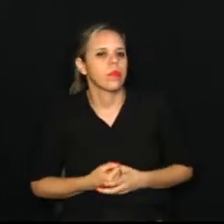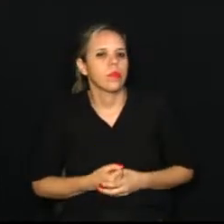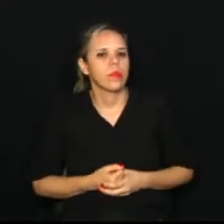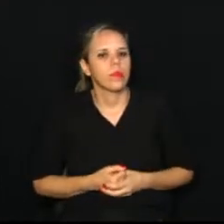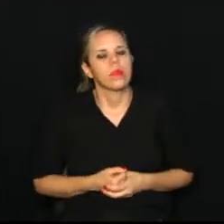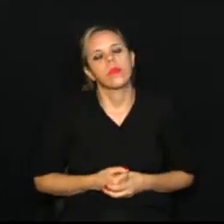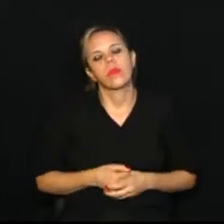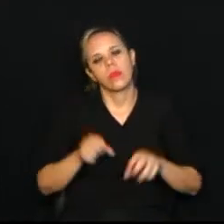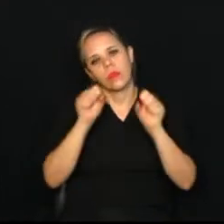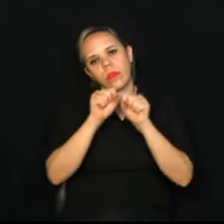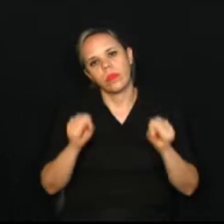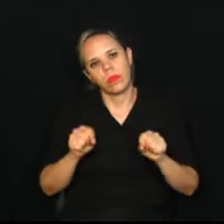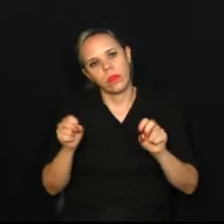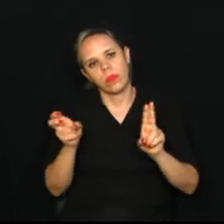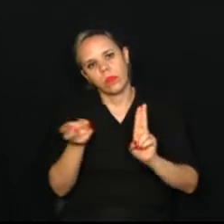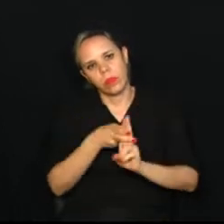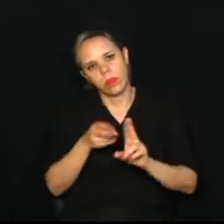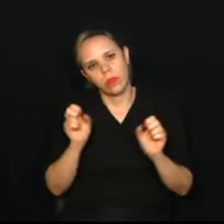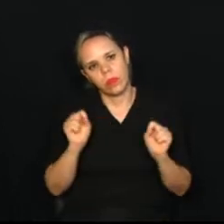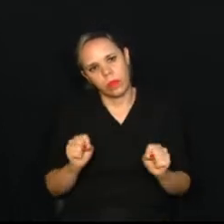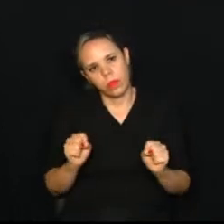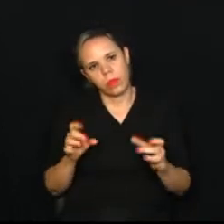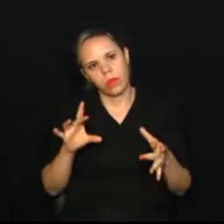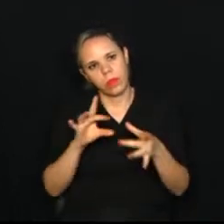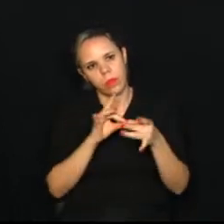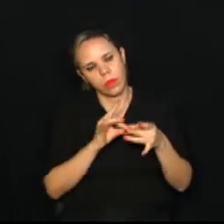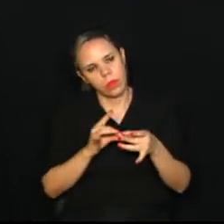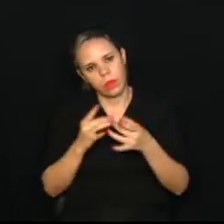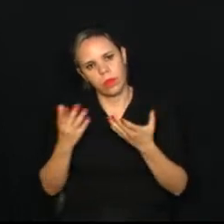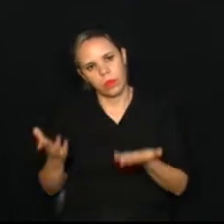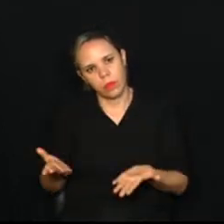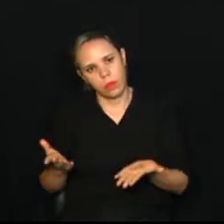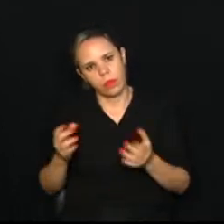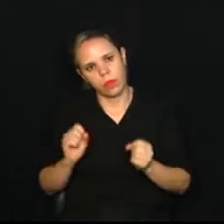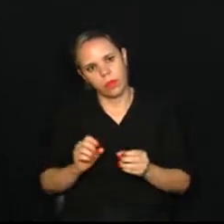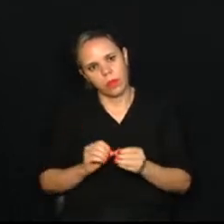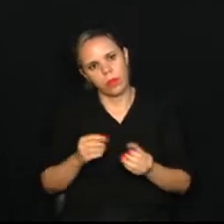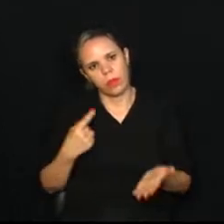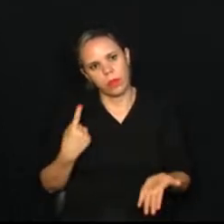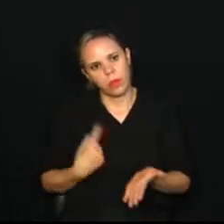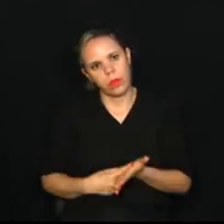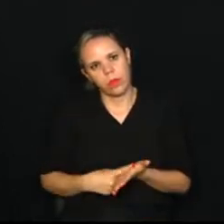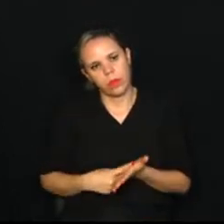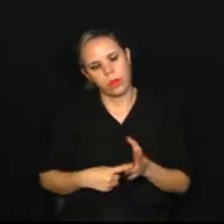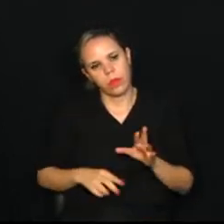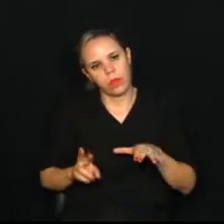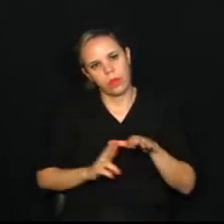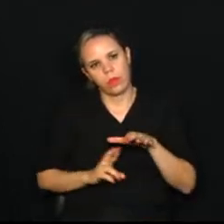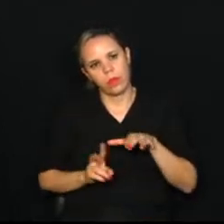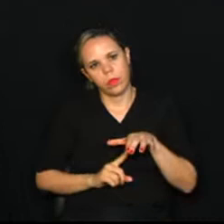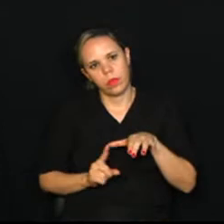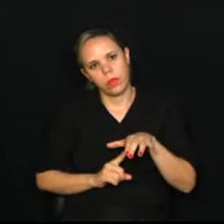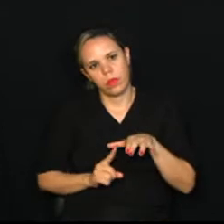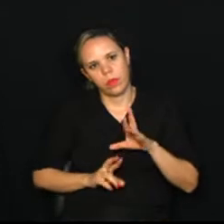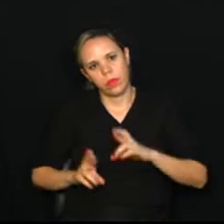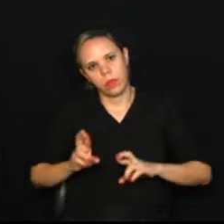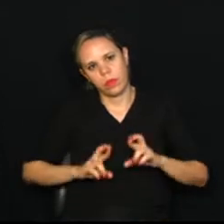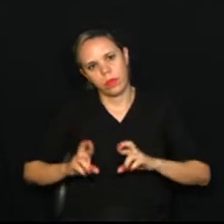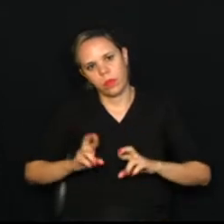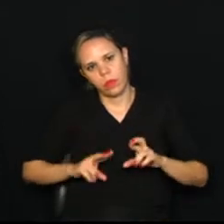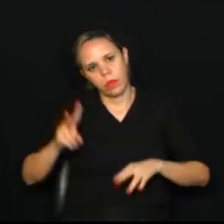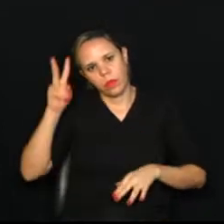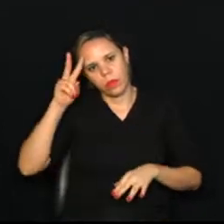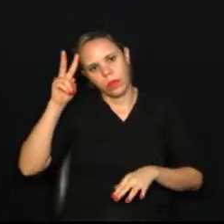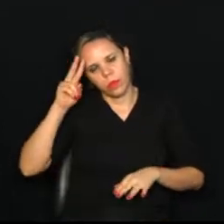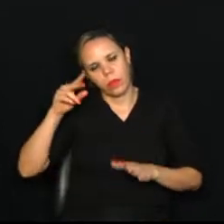O sistema SUS pode ser totalmente unificado. Podemos fazer agendamento de consultas e exames, o histórico